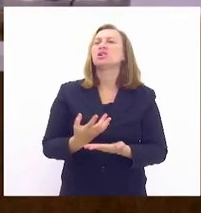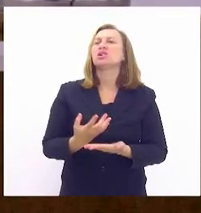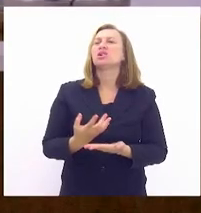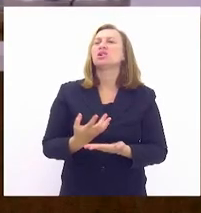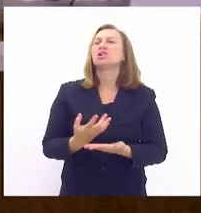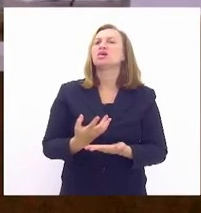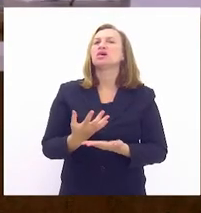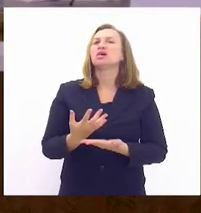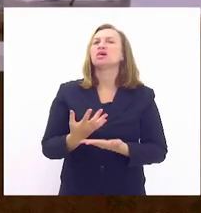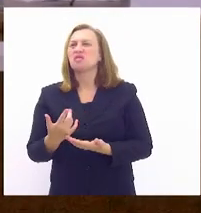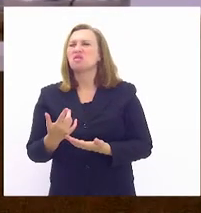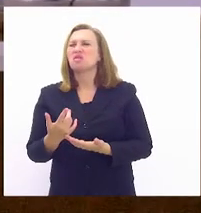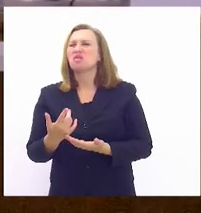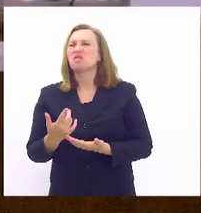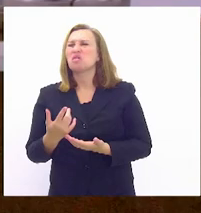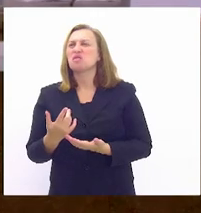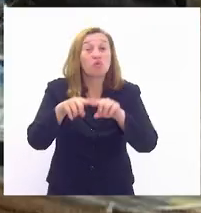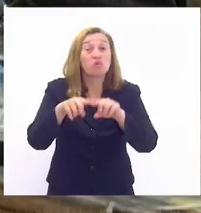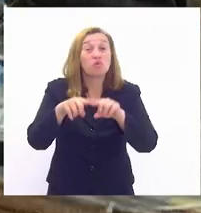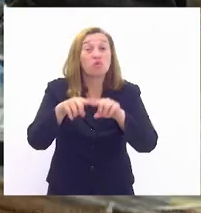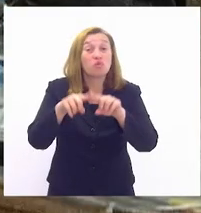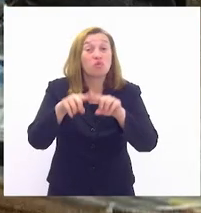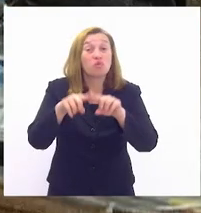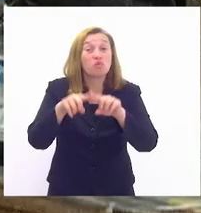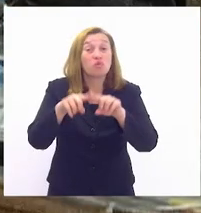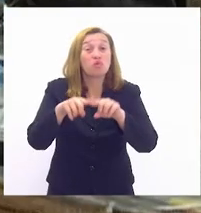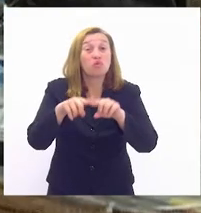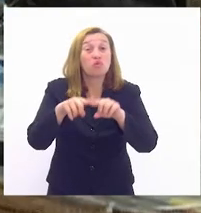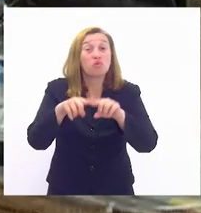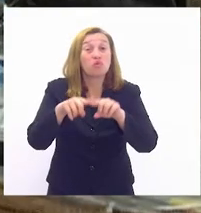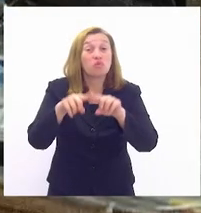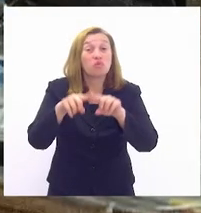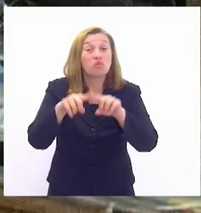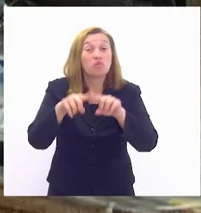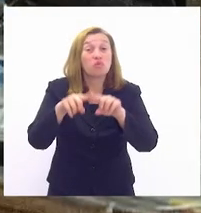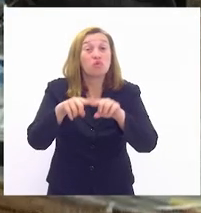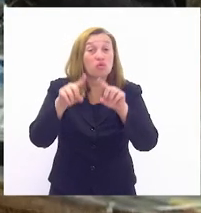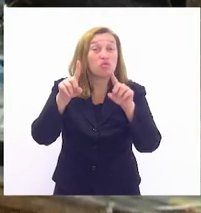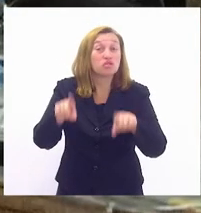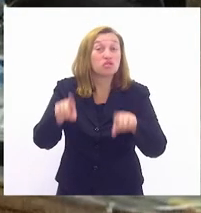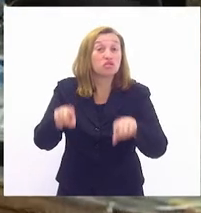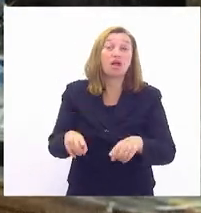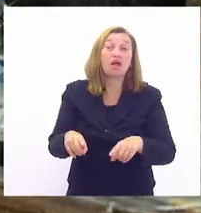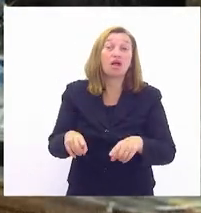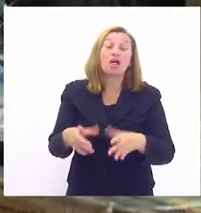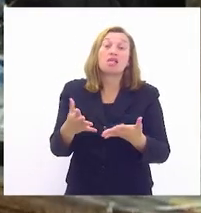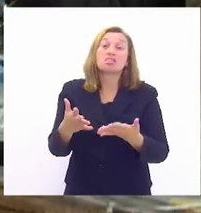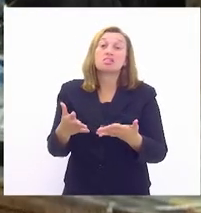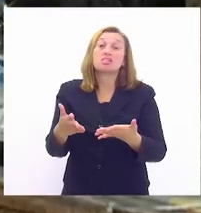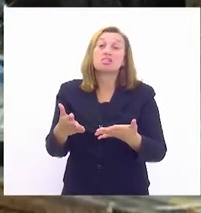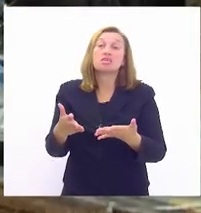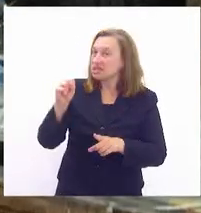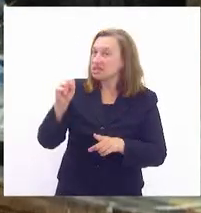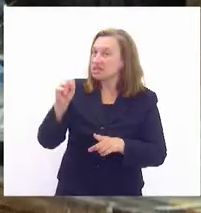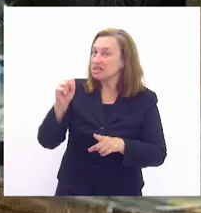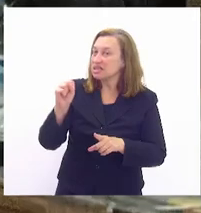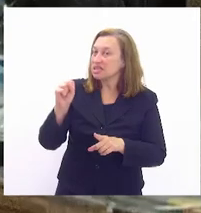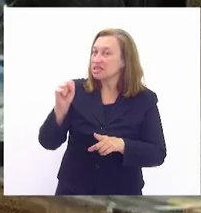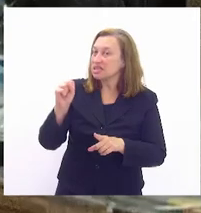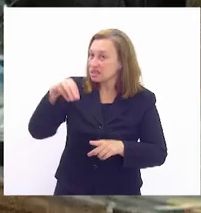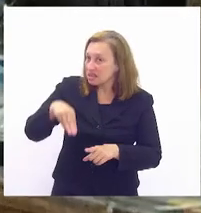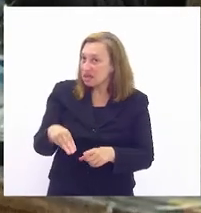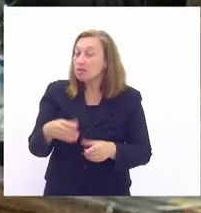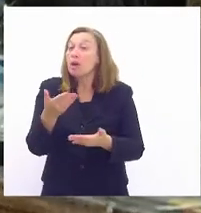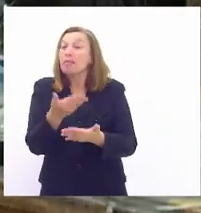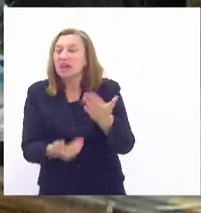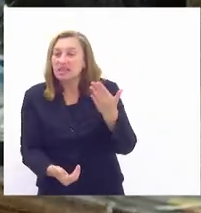não está aqui, ninguém tem aqui que culpar o senhor, penalizar o senhor. O senhor é apenas um funcionário. Mas a CSM, o senhor falou que a CSM pegou